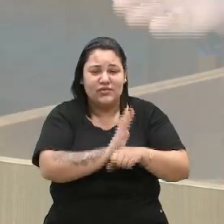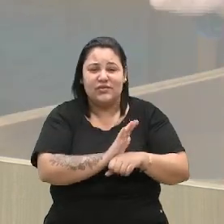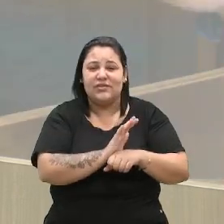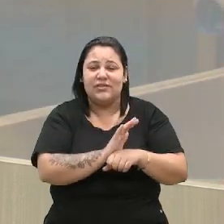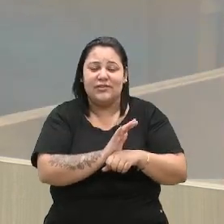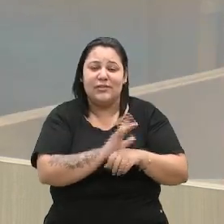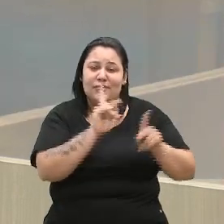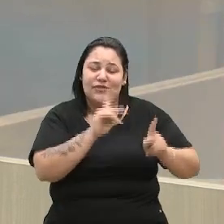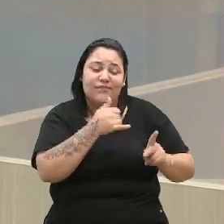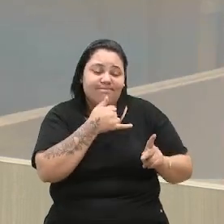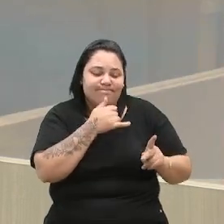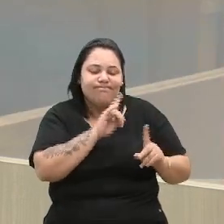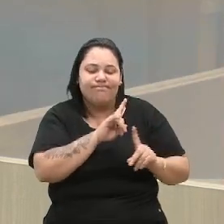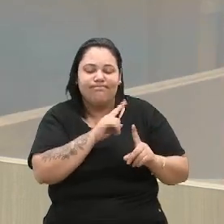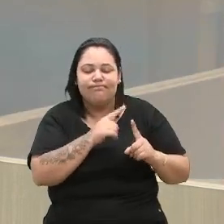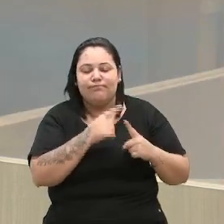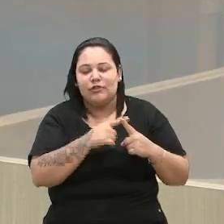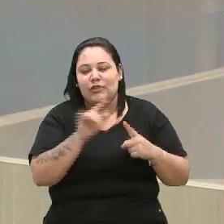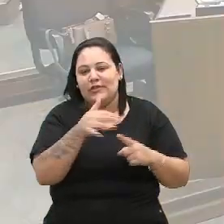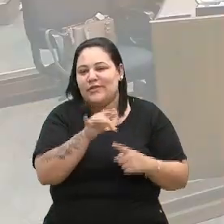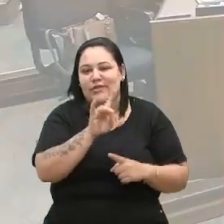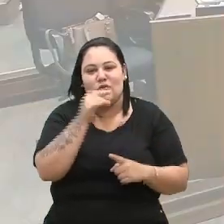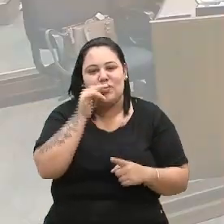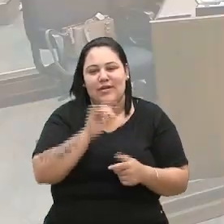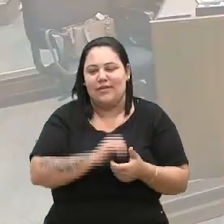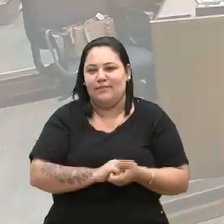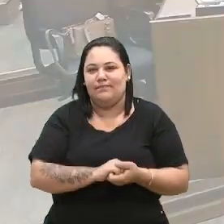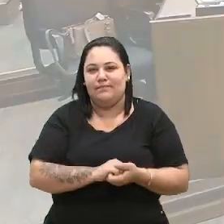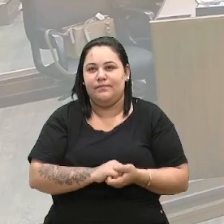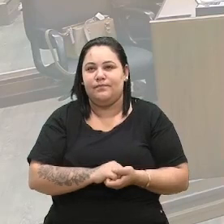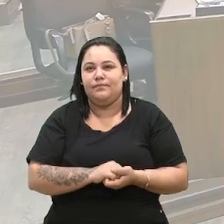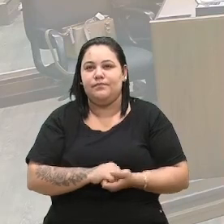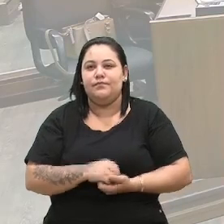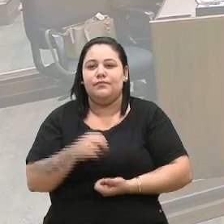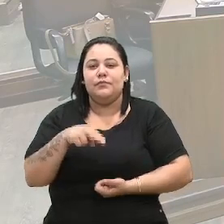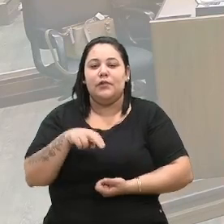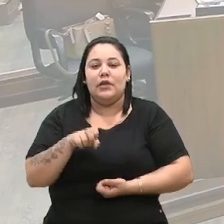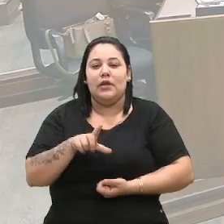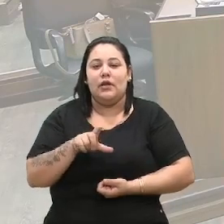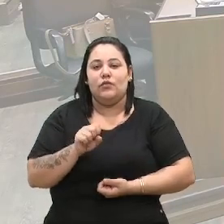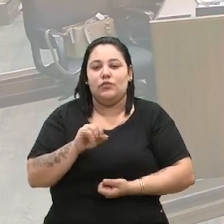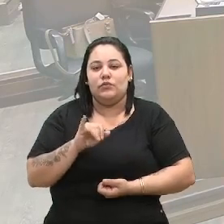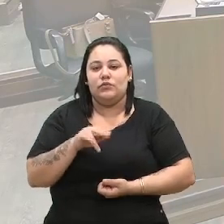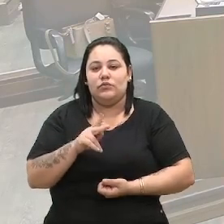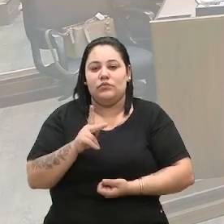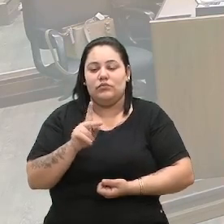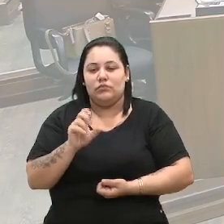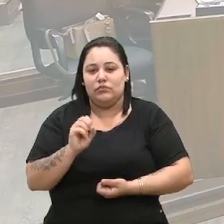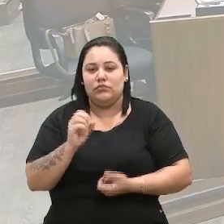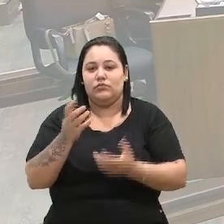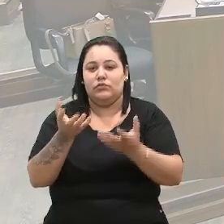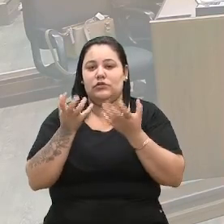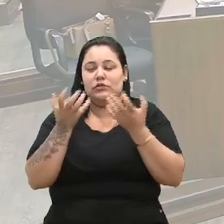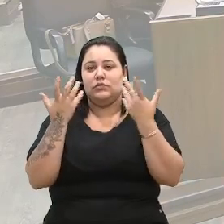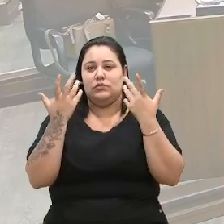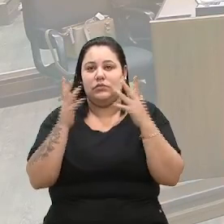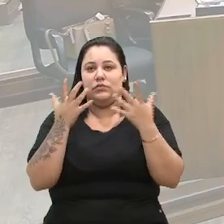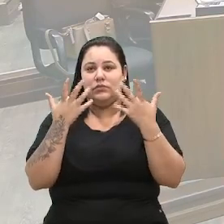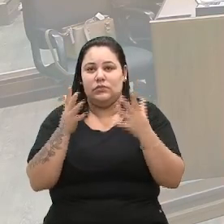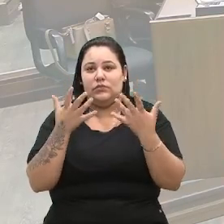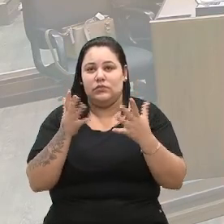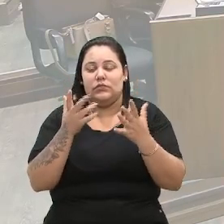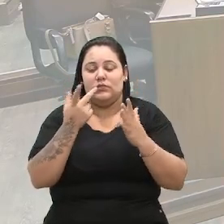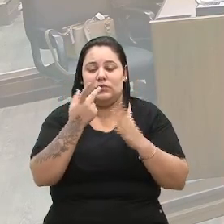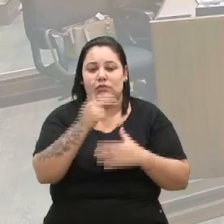importante. Sua parte, vereador Nelsinho. Eu queria lhe parabenizar pela sua